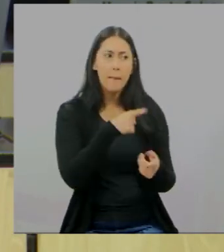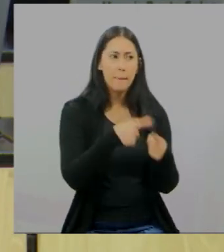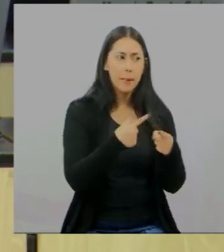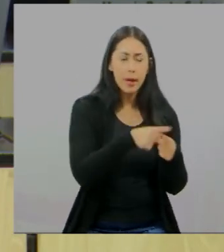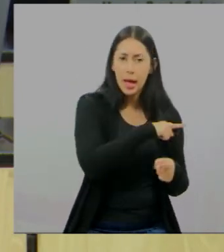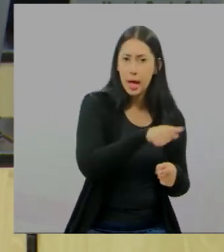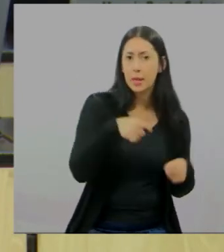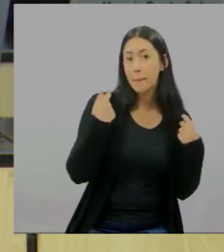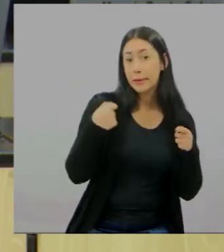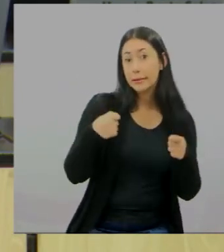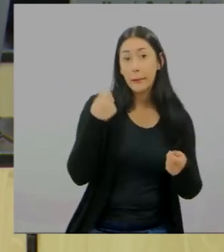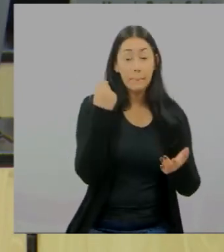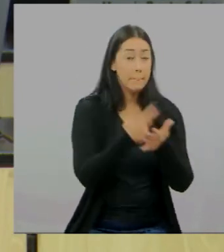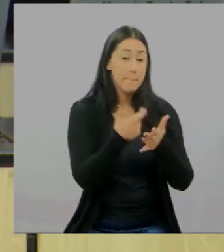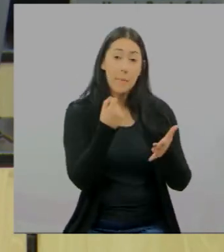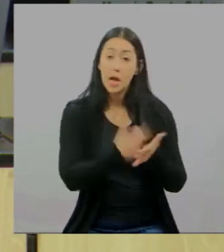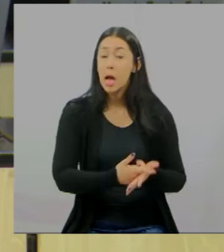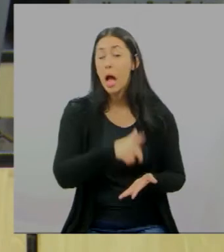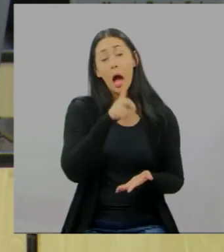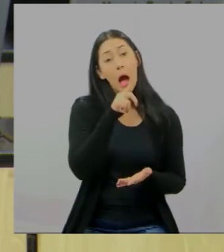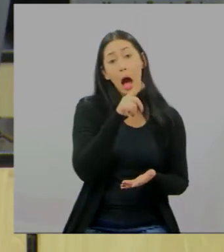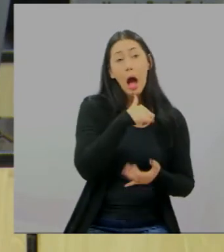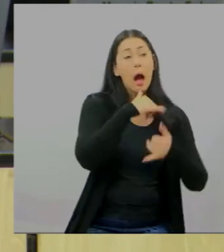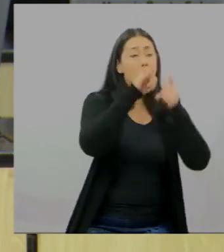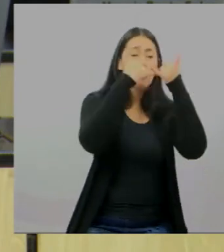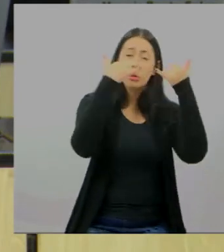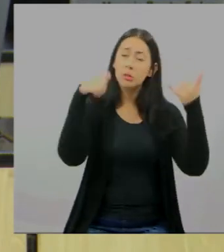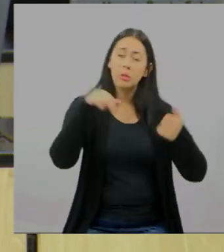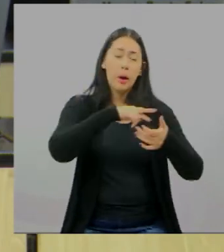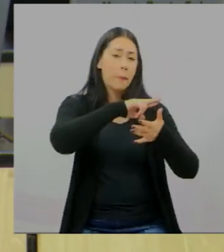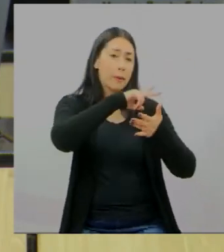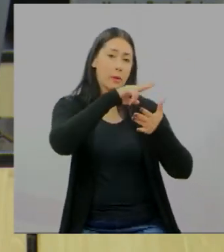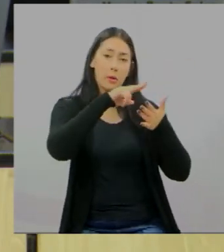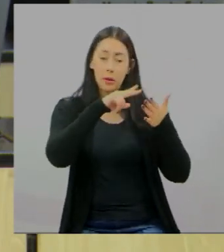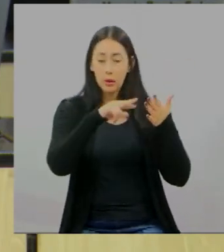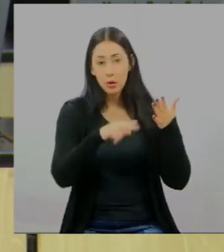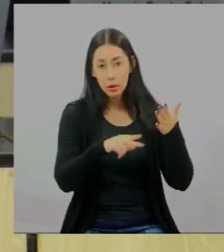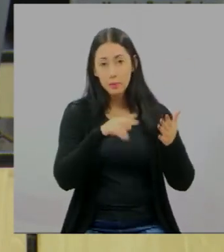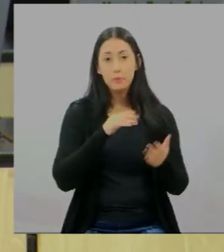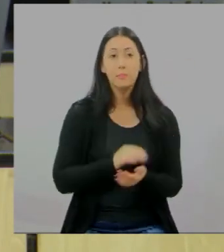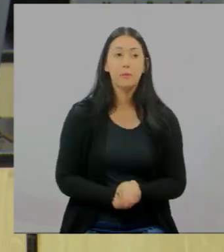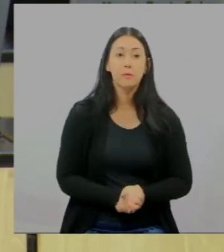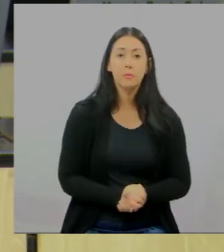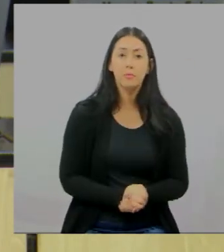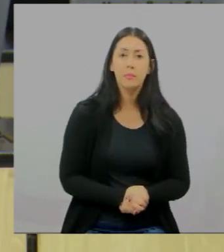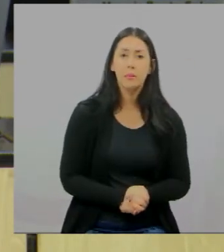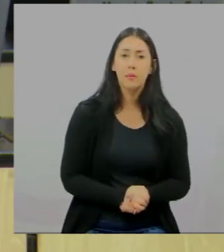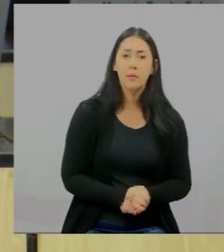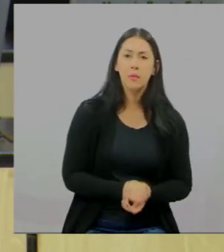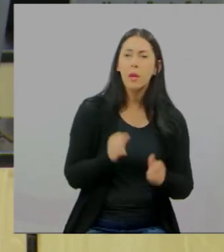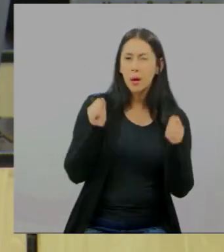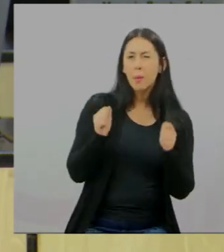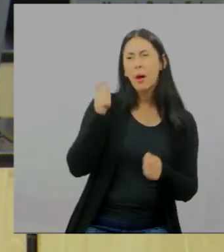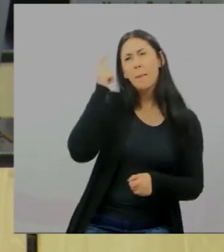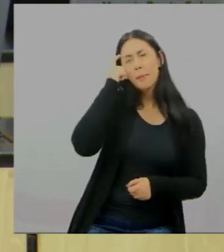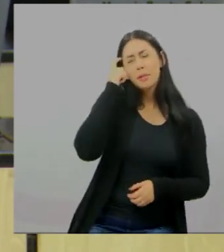boletos de compra de materiais alimentícios, uma locação, funcionários e a manutenção da família. Há possibilidade de se pensar em um empréstimo social para